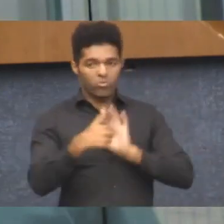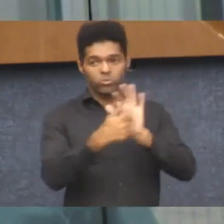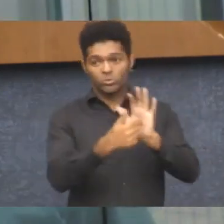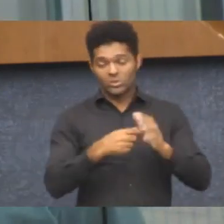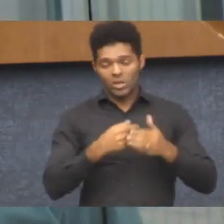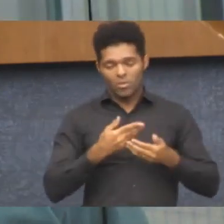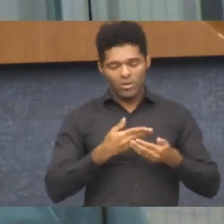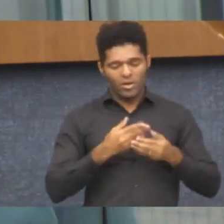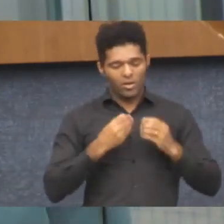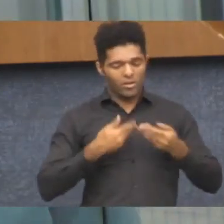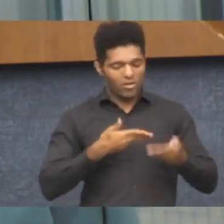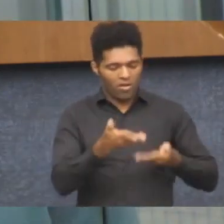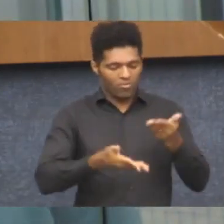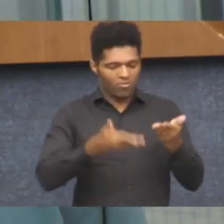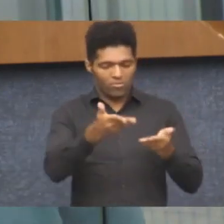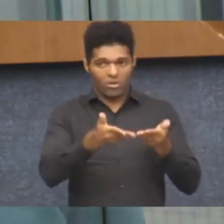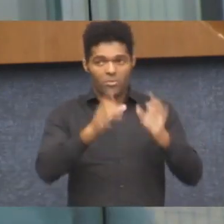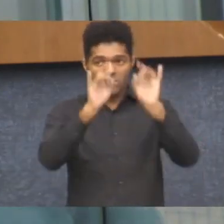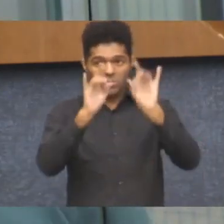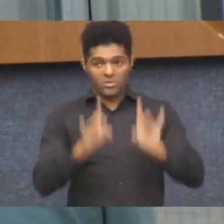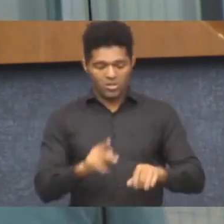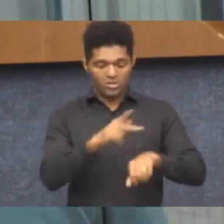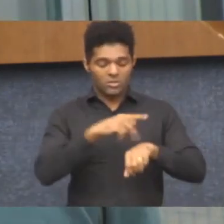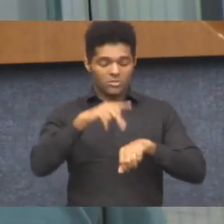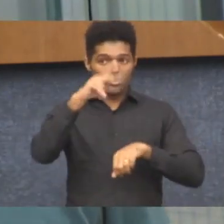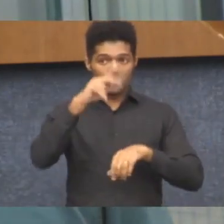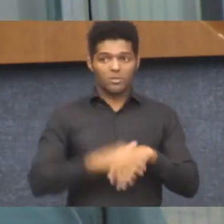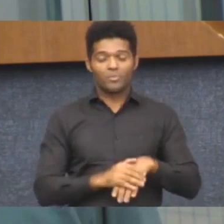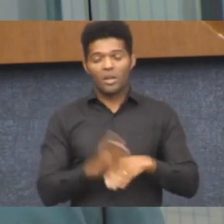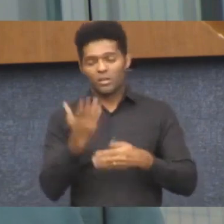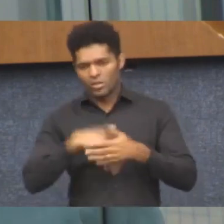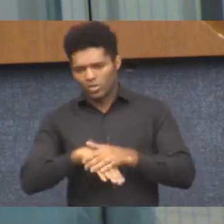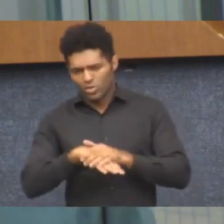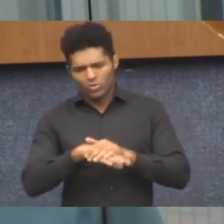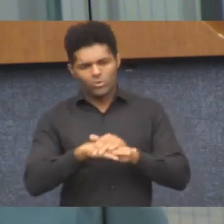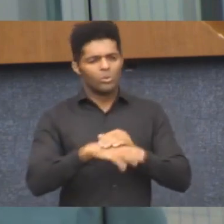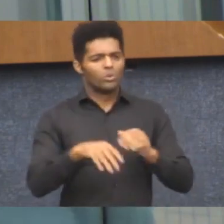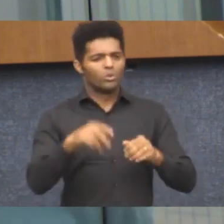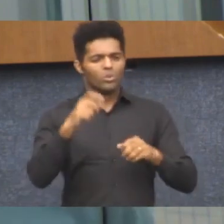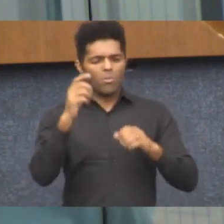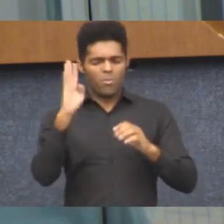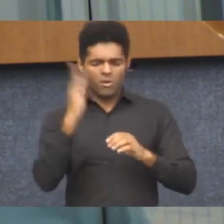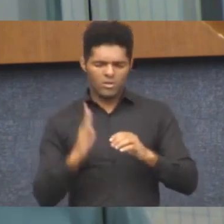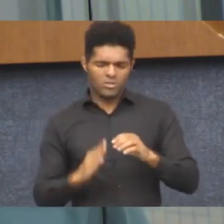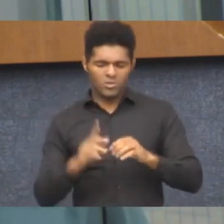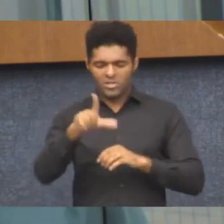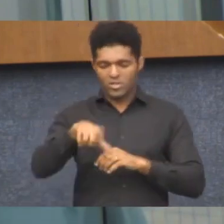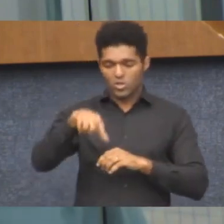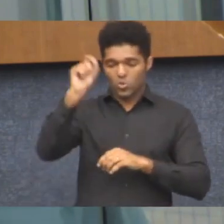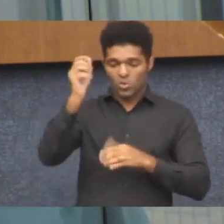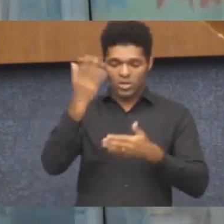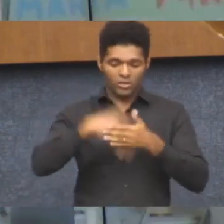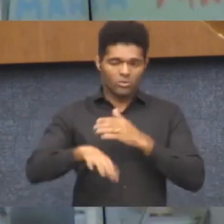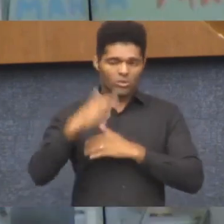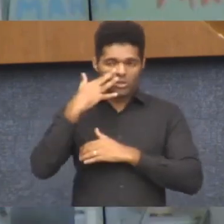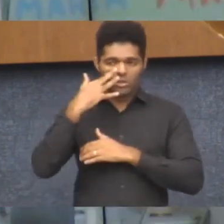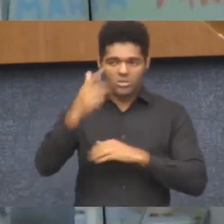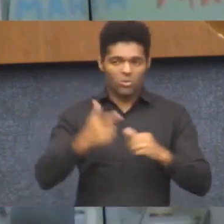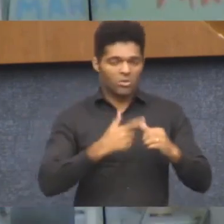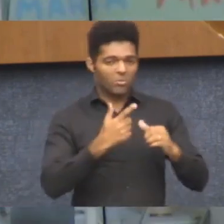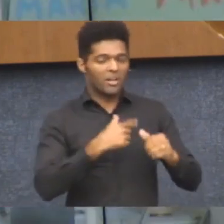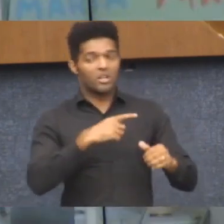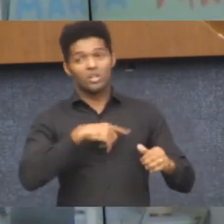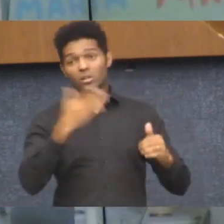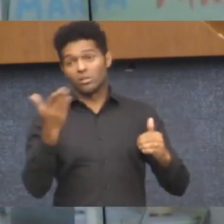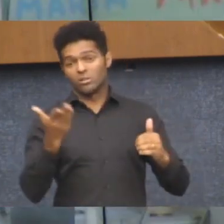Brasil, a opção por ter estratégia de saúde da família na atenção primária é uma opção que já tem alguns anos. Às